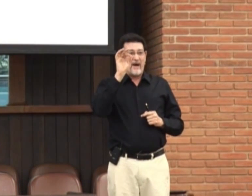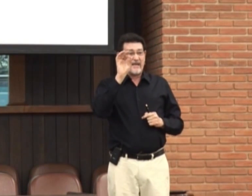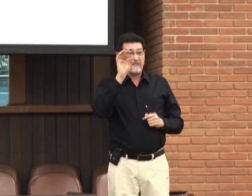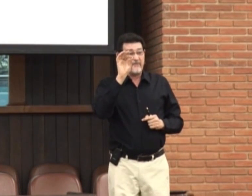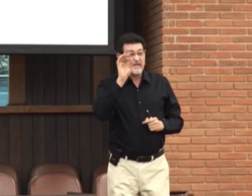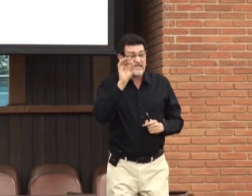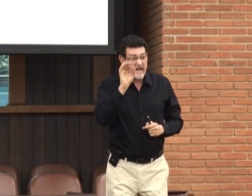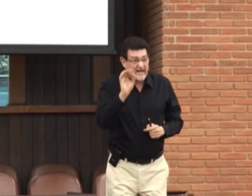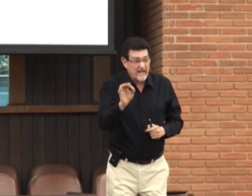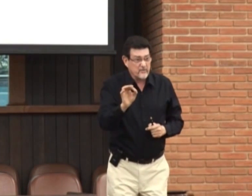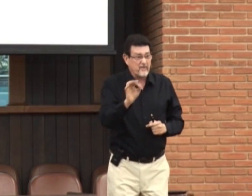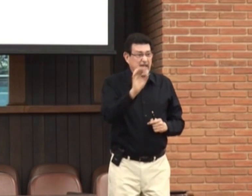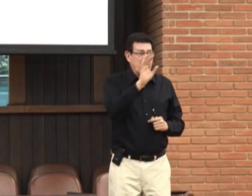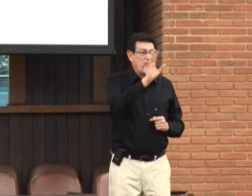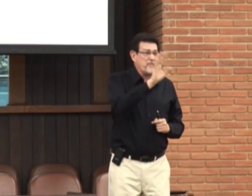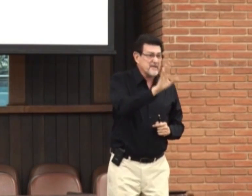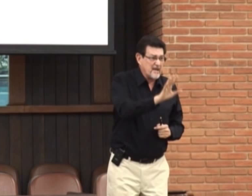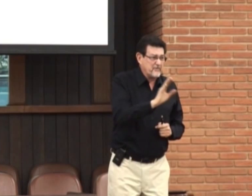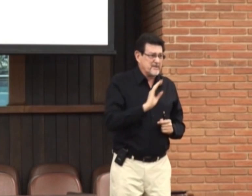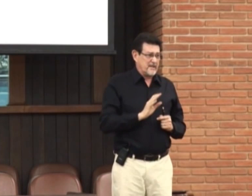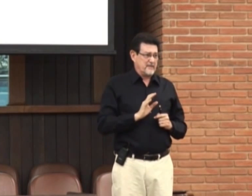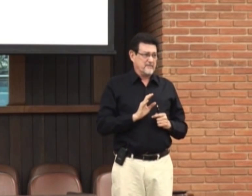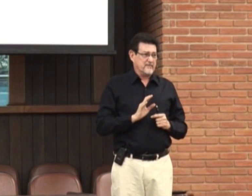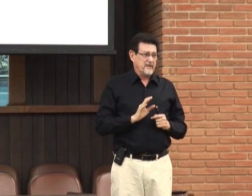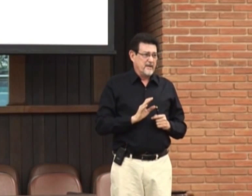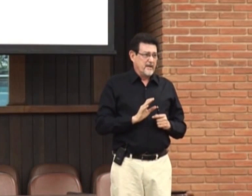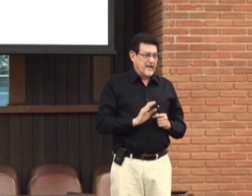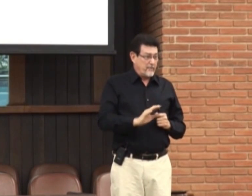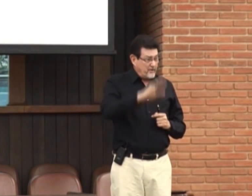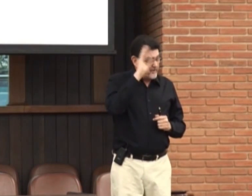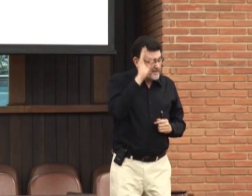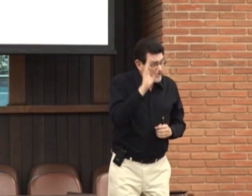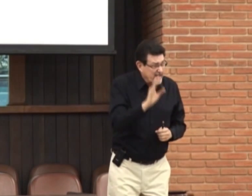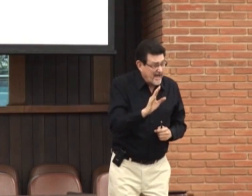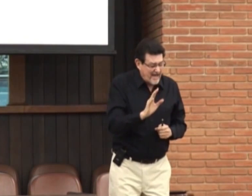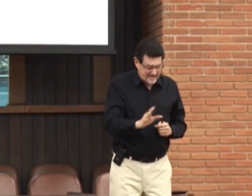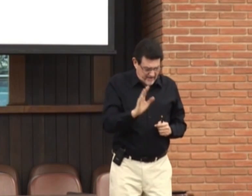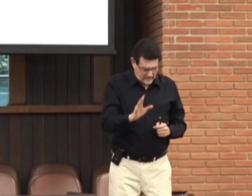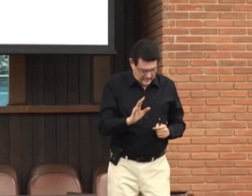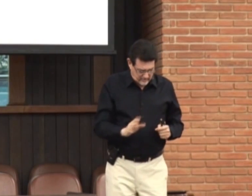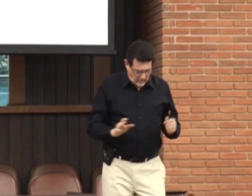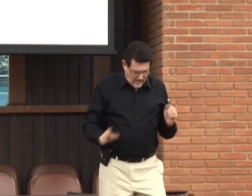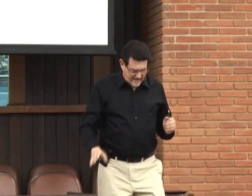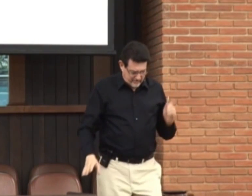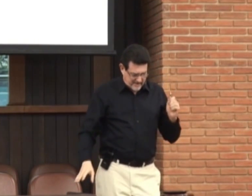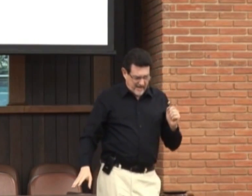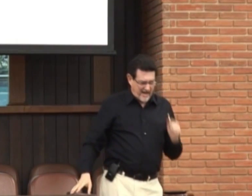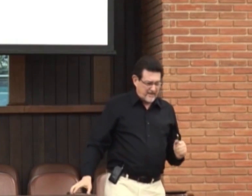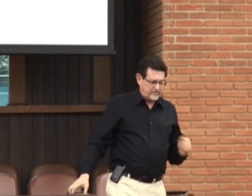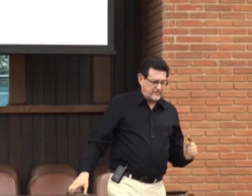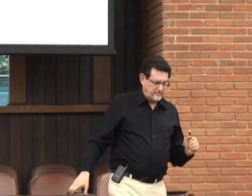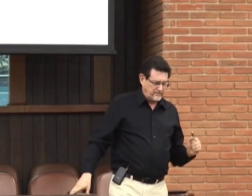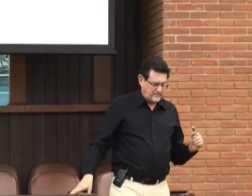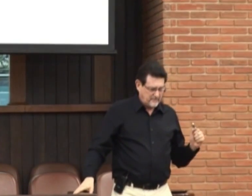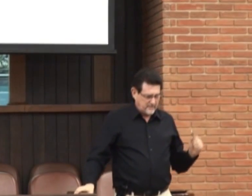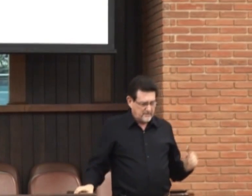Seu pai que vem em secreto vai recompensar você. E quando você chegar lá dentro do quarto